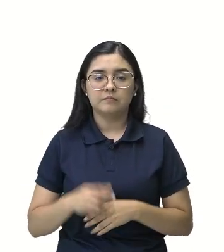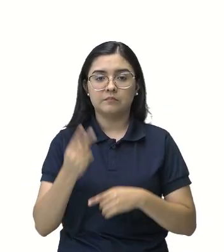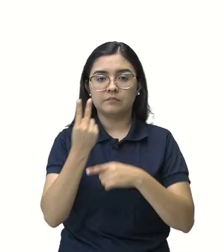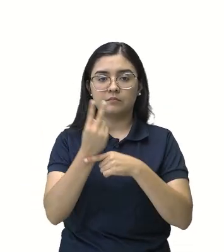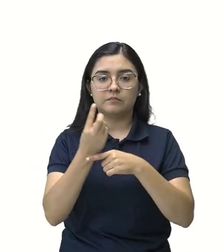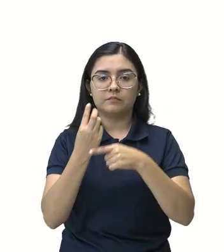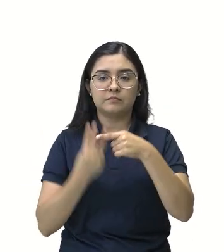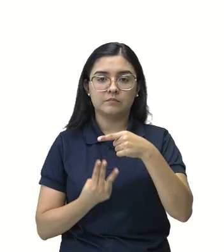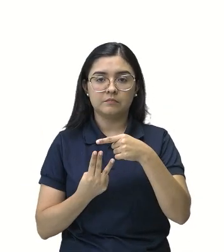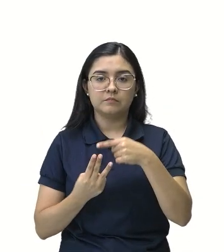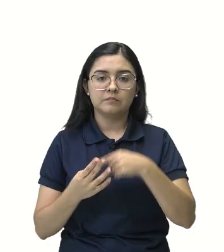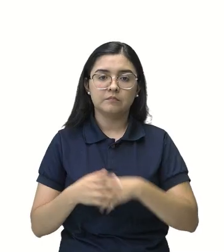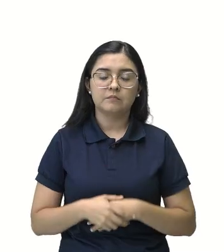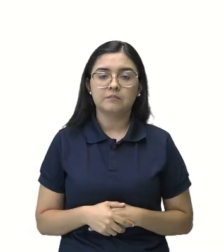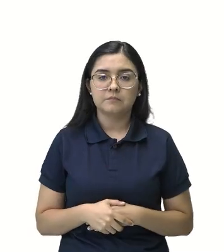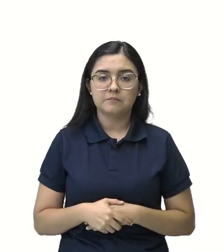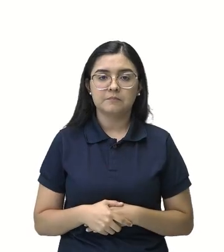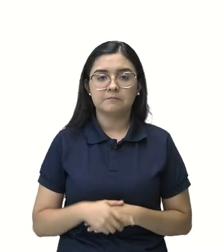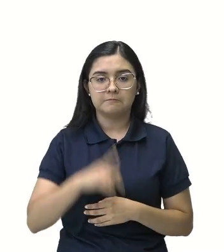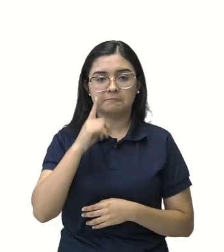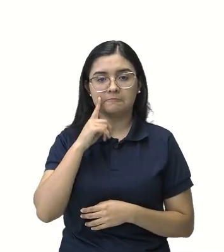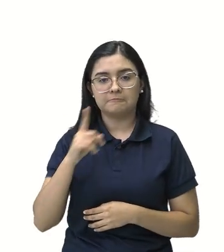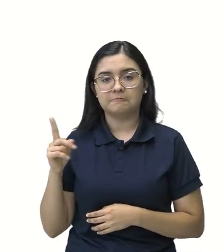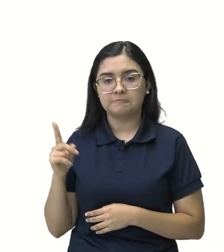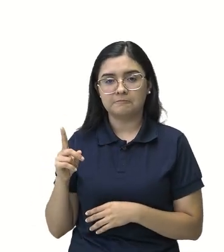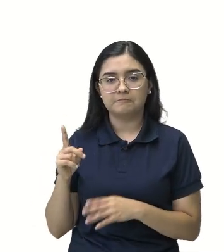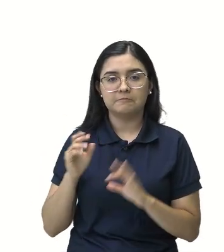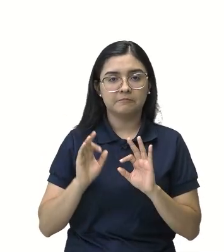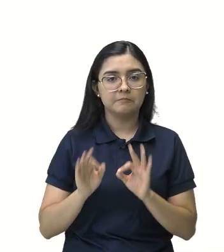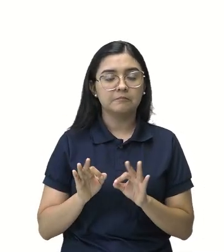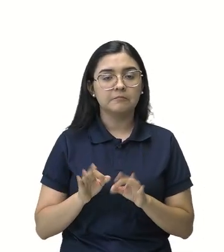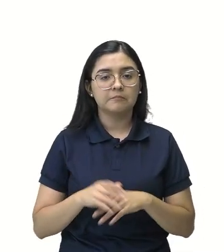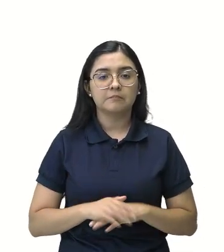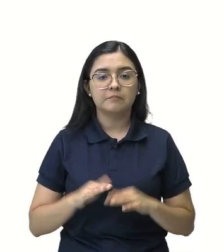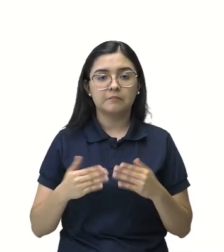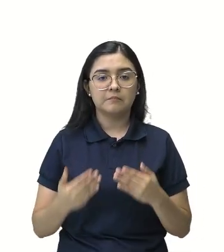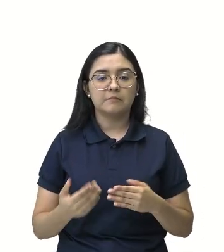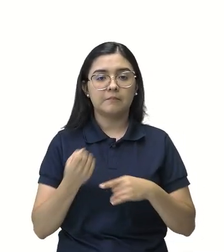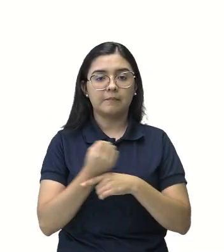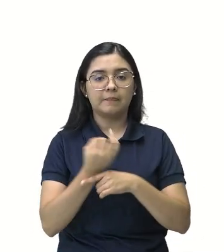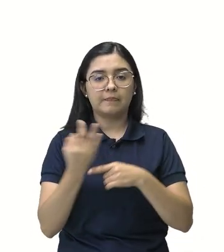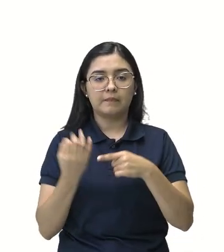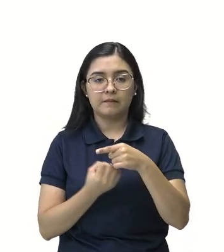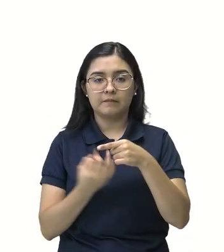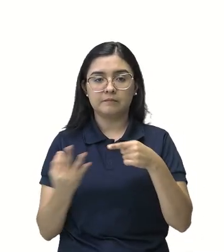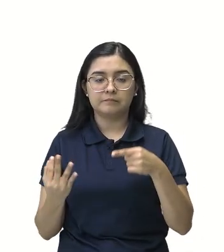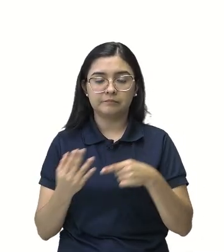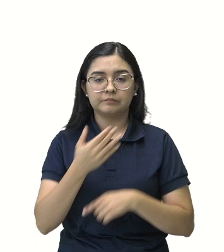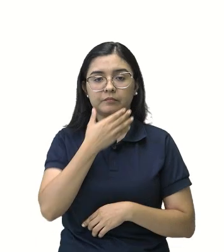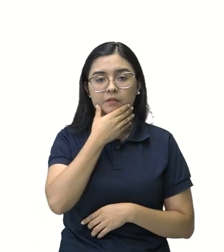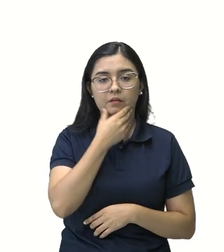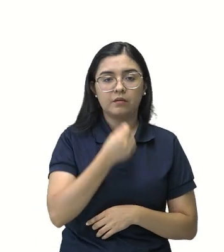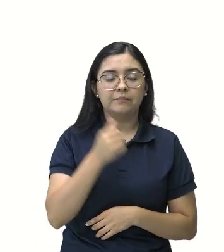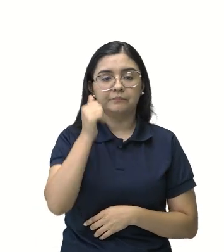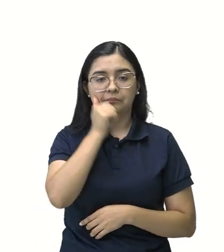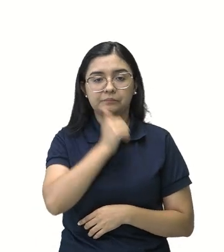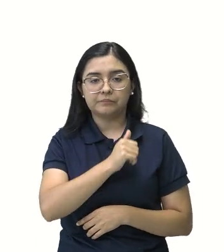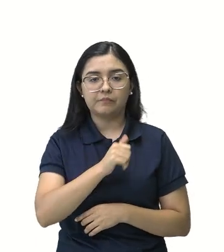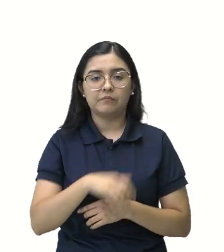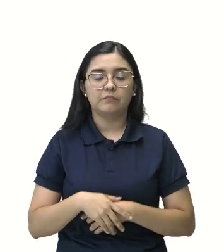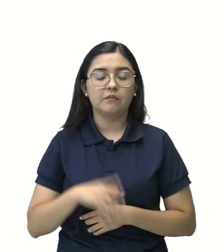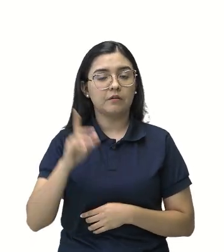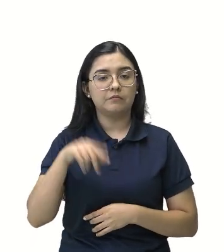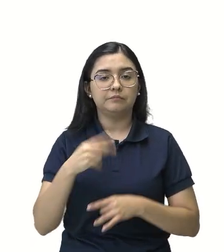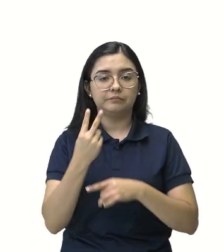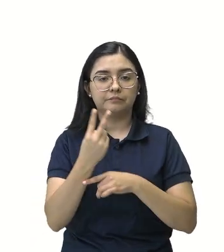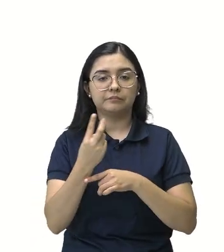2/3 ou 2/3, ok? Então, a razão entre meu número de meninos e meu número de